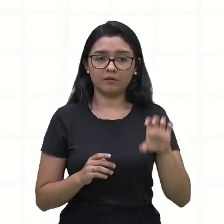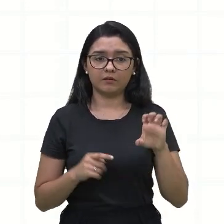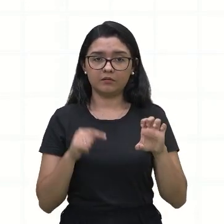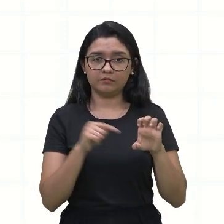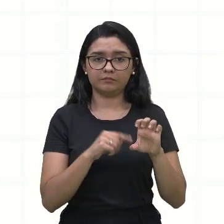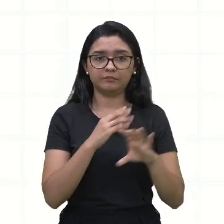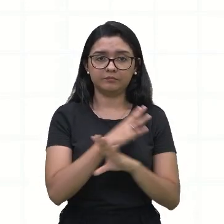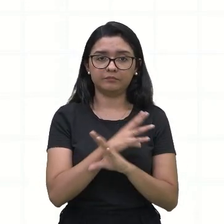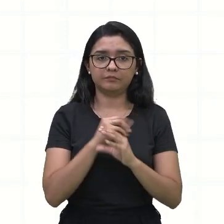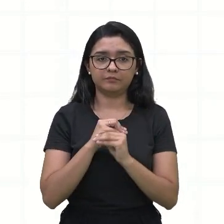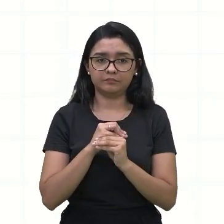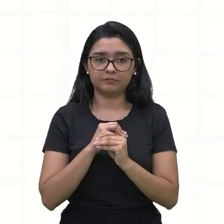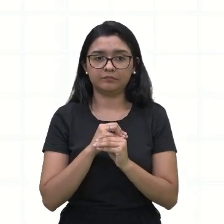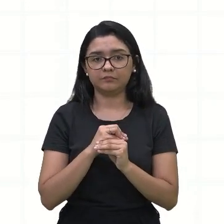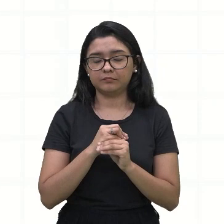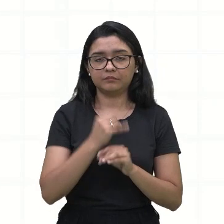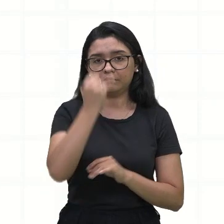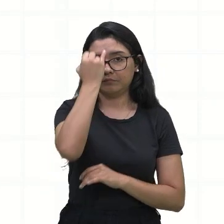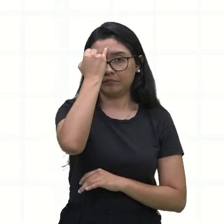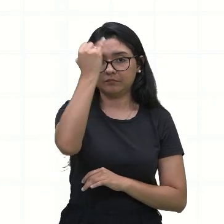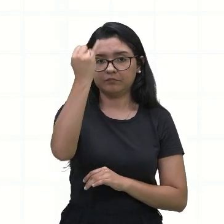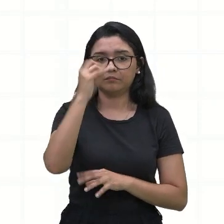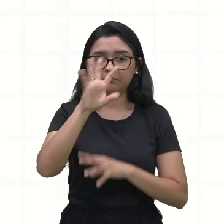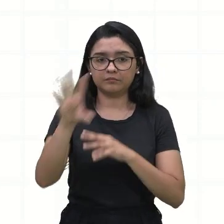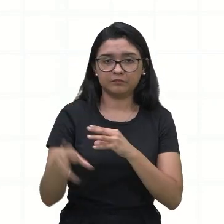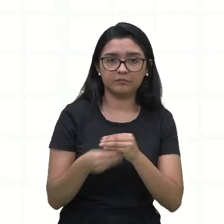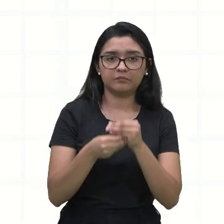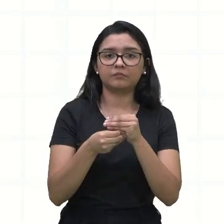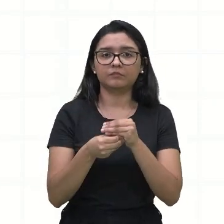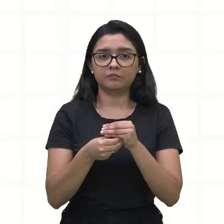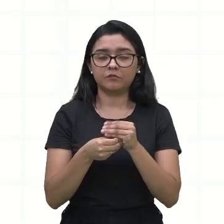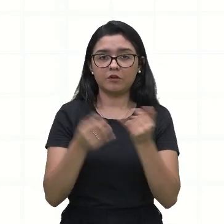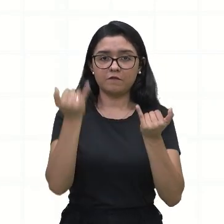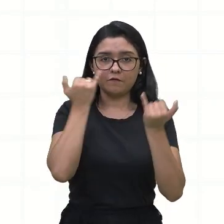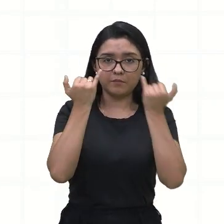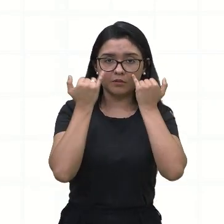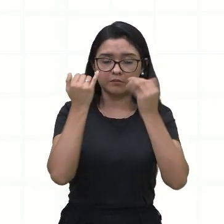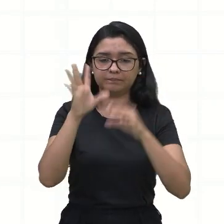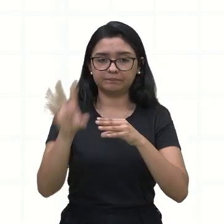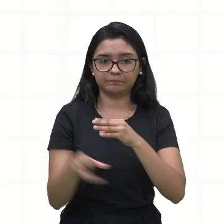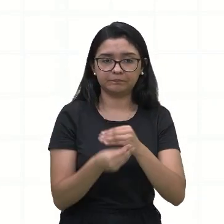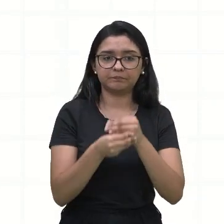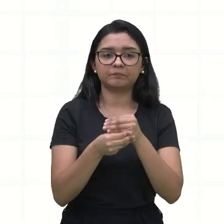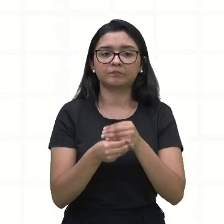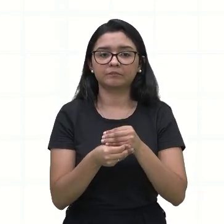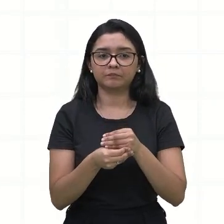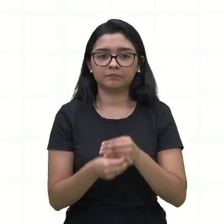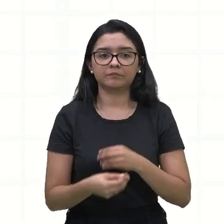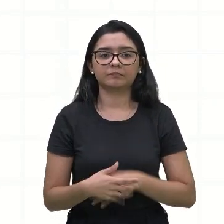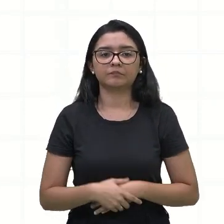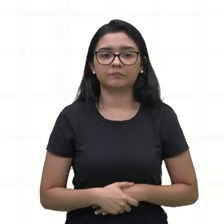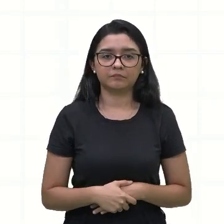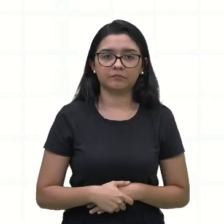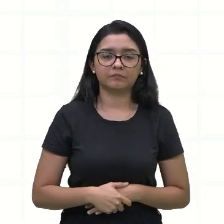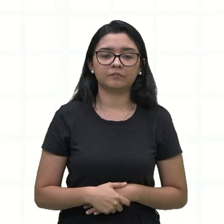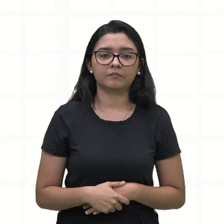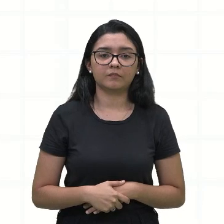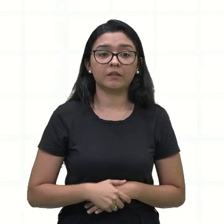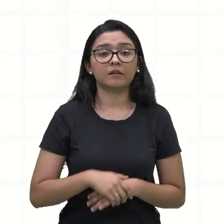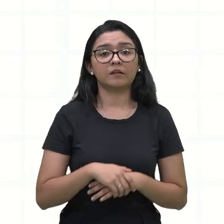ele está dando uma ideia de adição de informação. Ó, espalhar seu belo canto pela